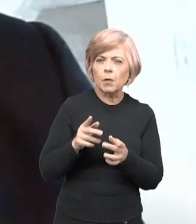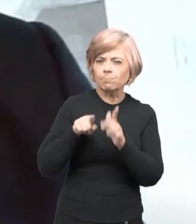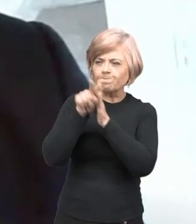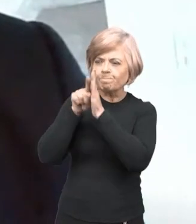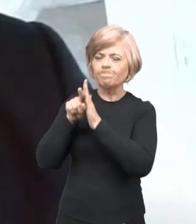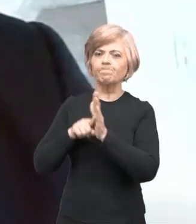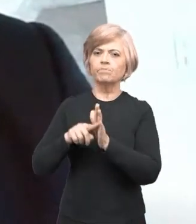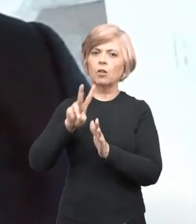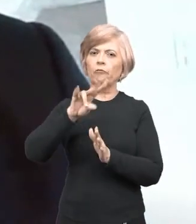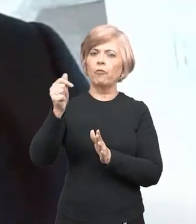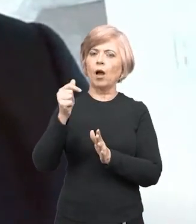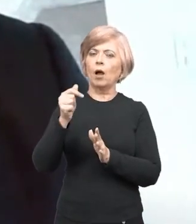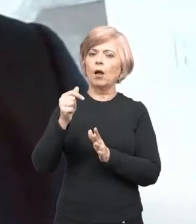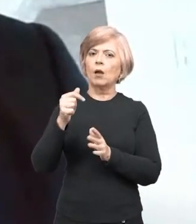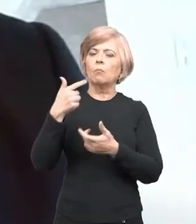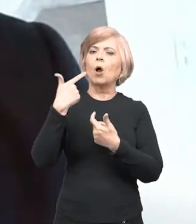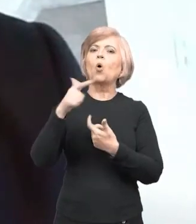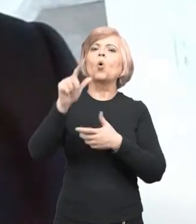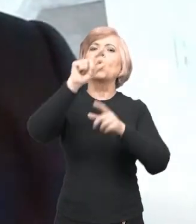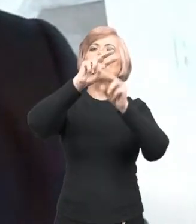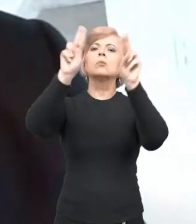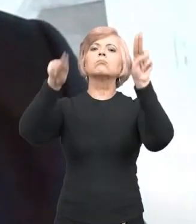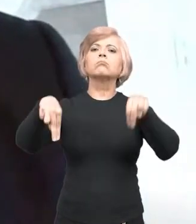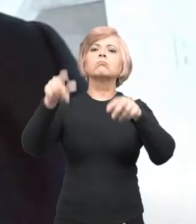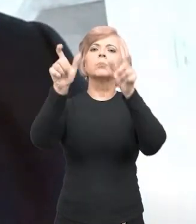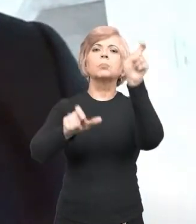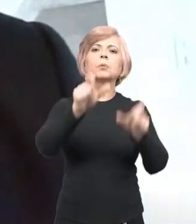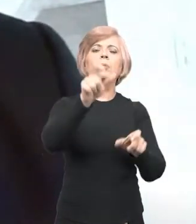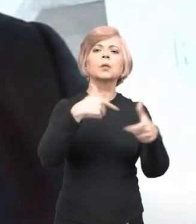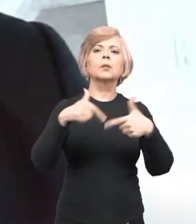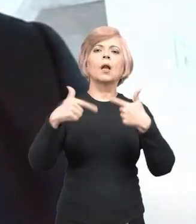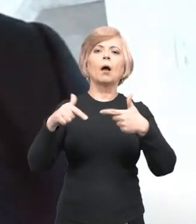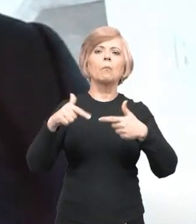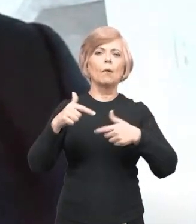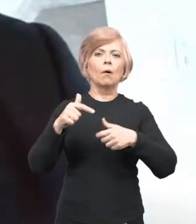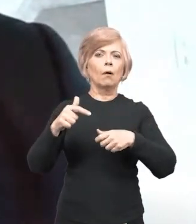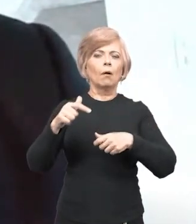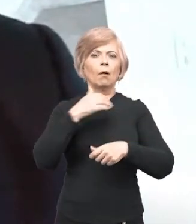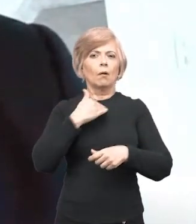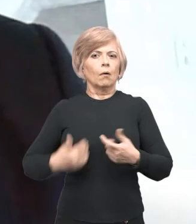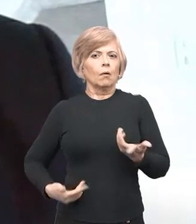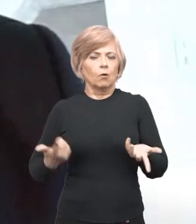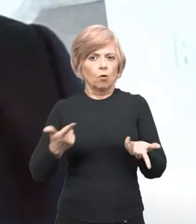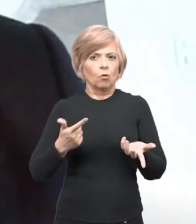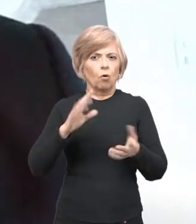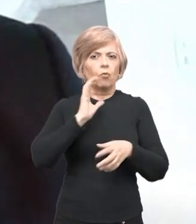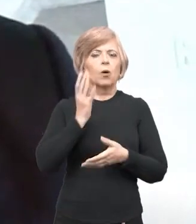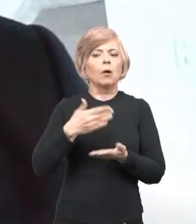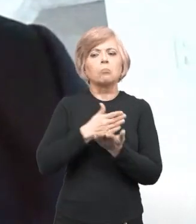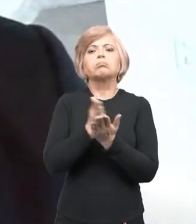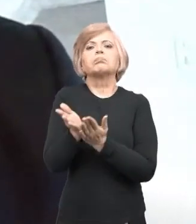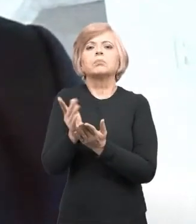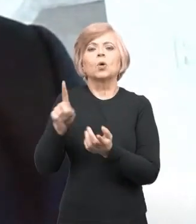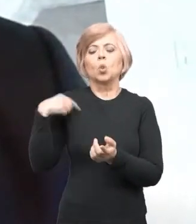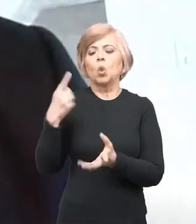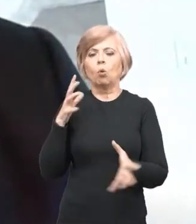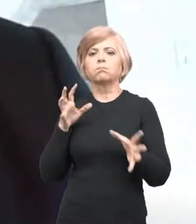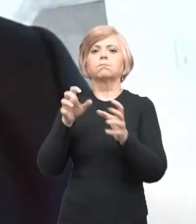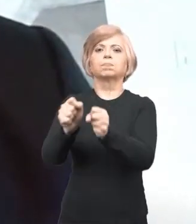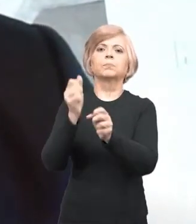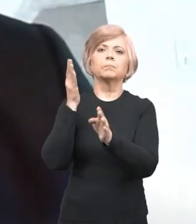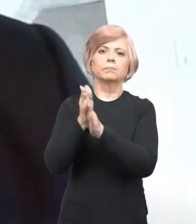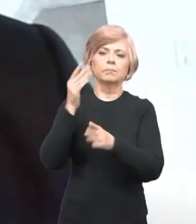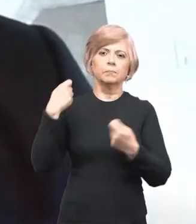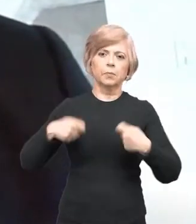que eventuais agentes públicos que queiram seguir esse caminho tortuoso possam ser responsabilizados pelas práticas criminosas que